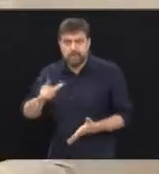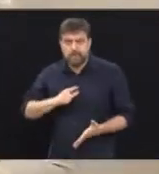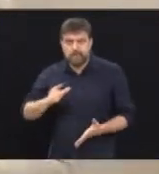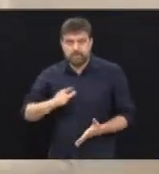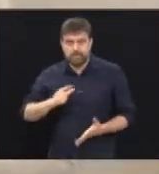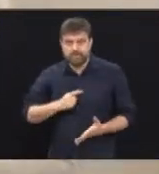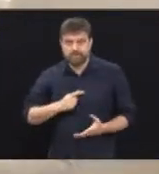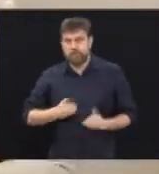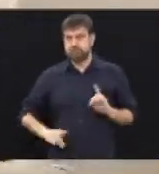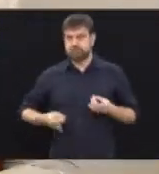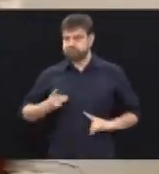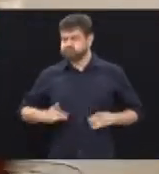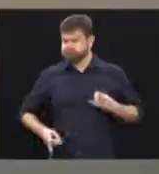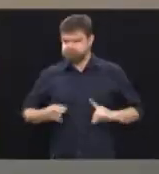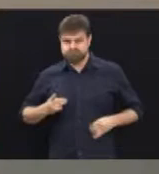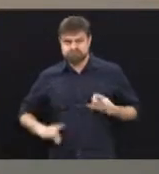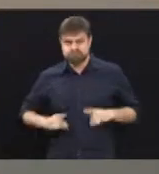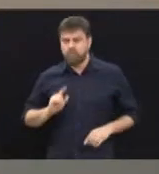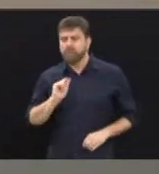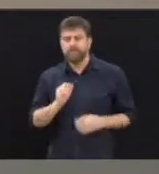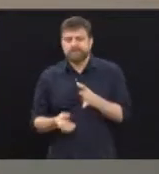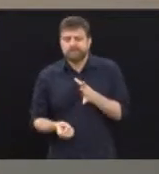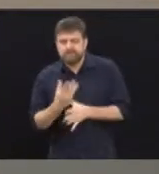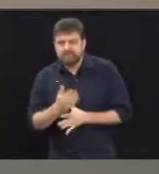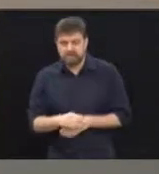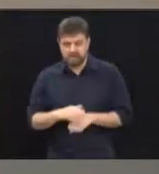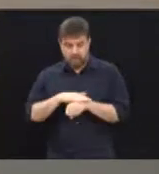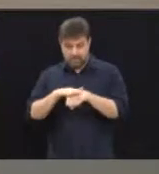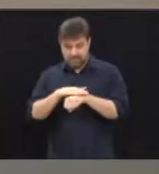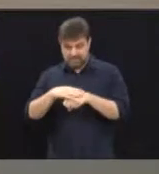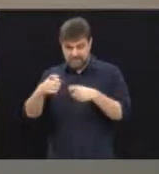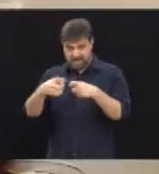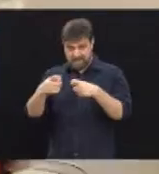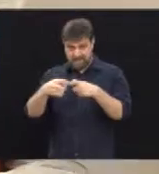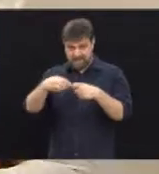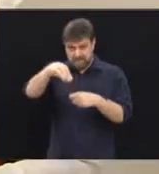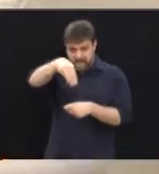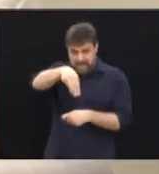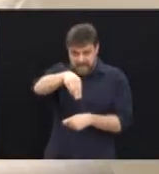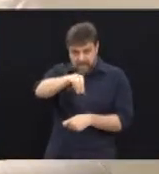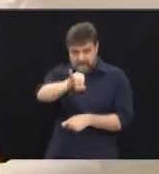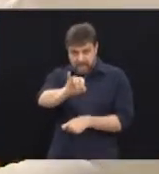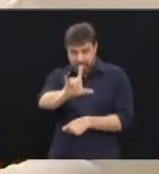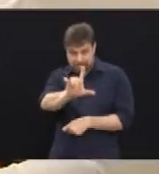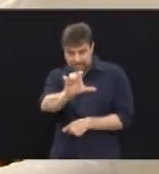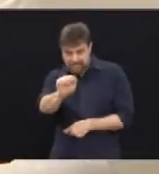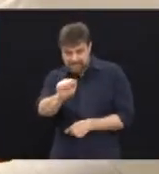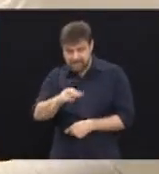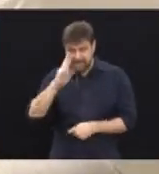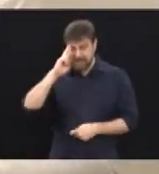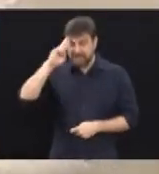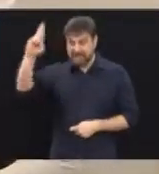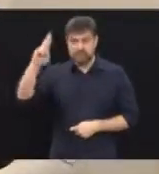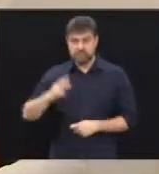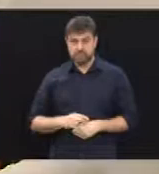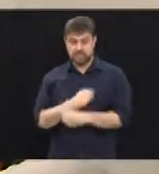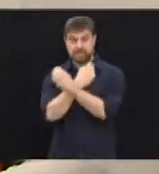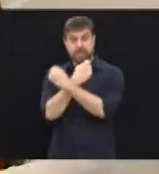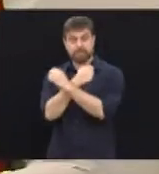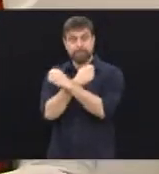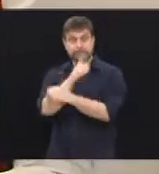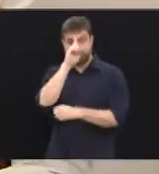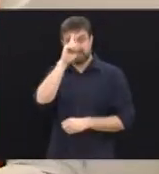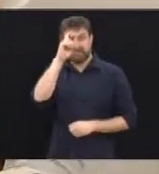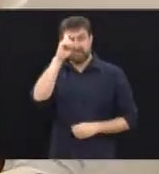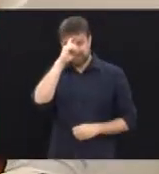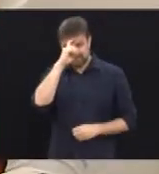hormônios. Para isso nós viemos conversar com a doutora Mila Cunha, que é chefe do serviço de endocrinologia aqui do hospital da PUC Campinas.